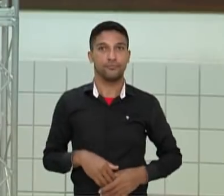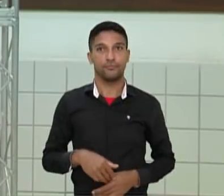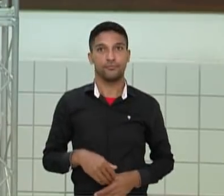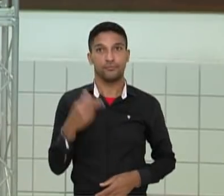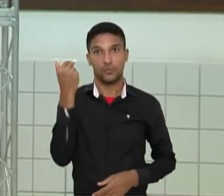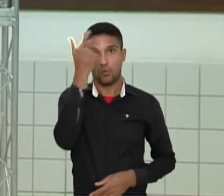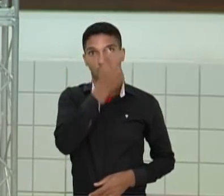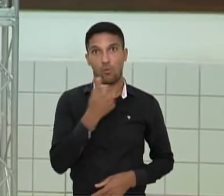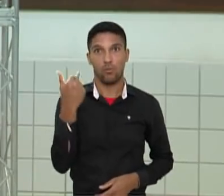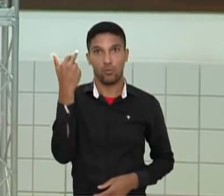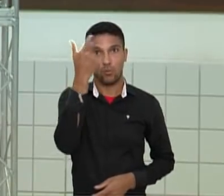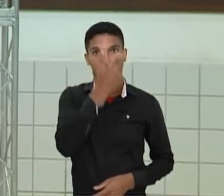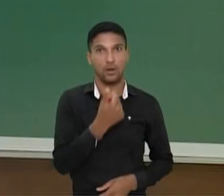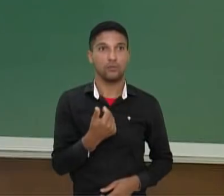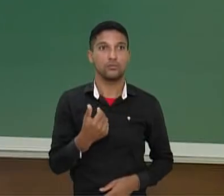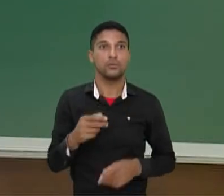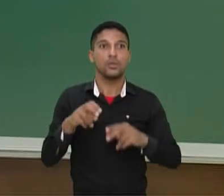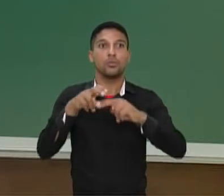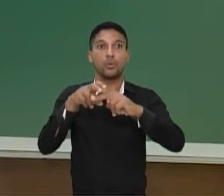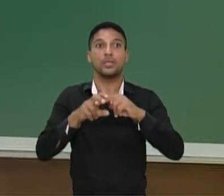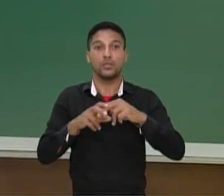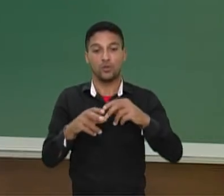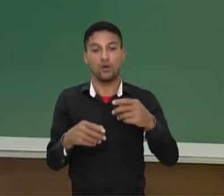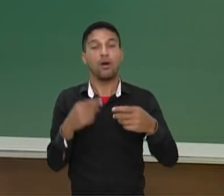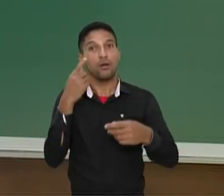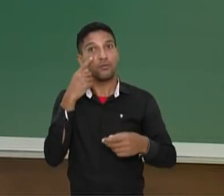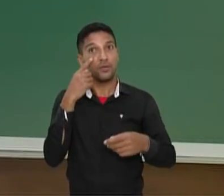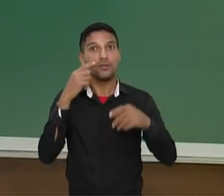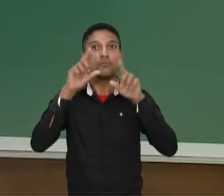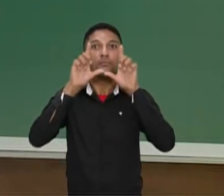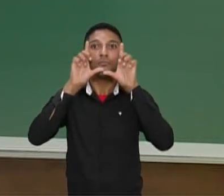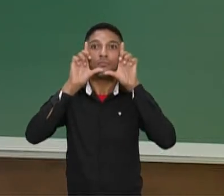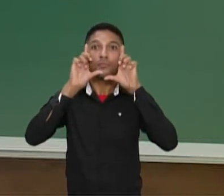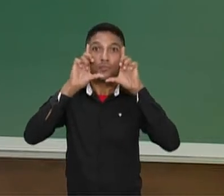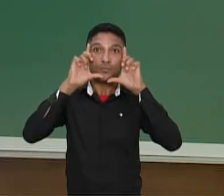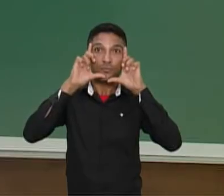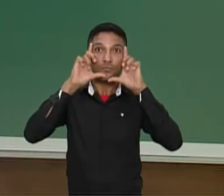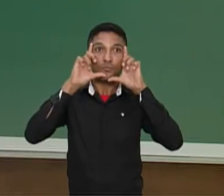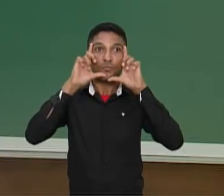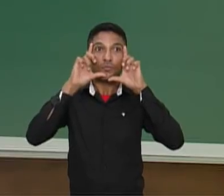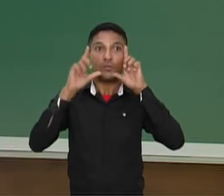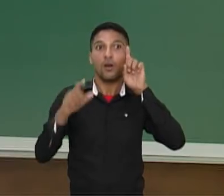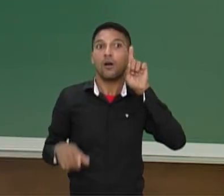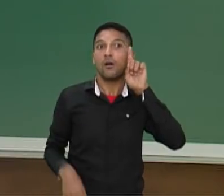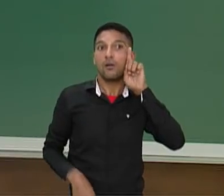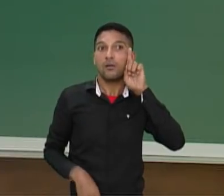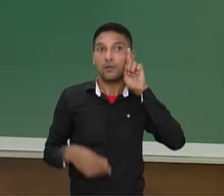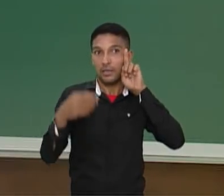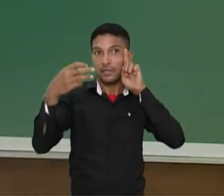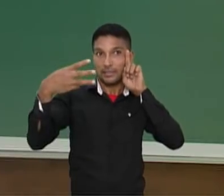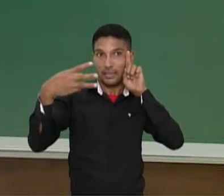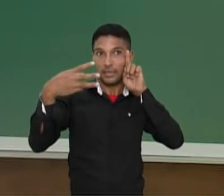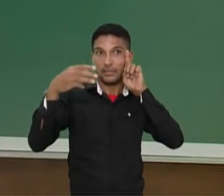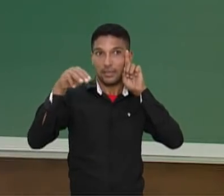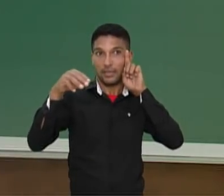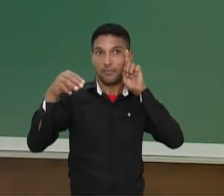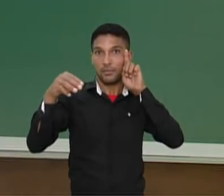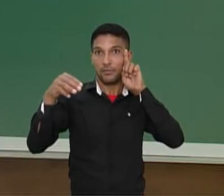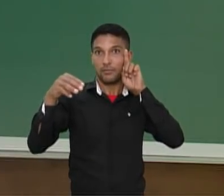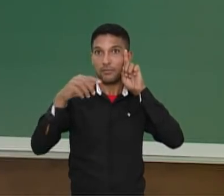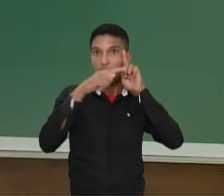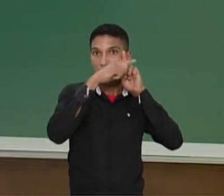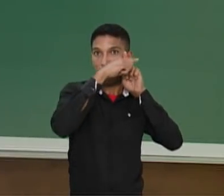3m mais 7, ok? Então, o que ele quer? Determine a expressão que fornece a área, então é para a gente calcular a